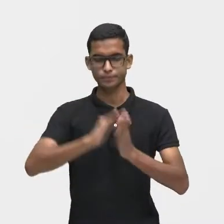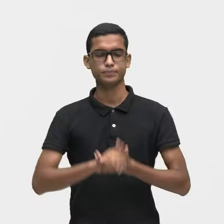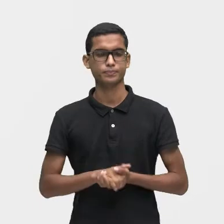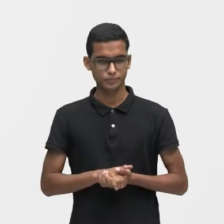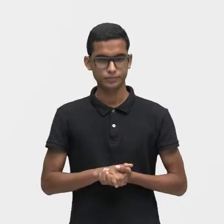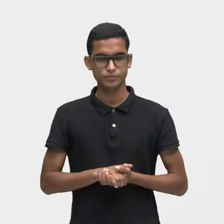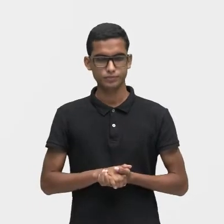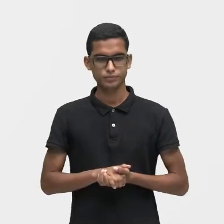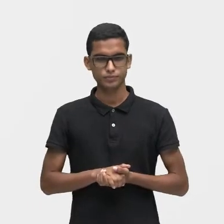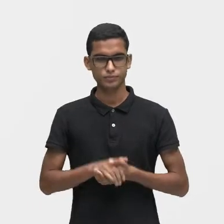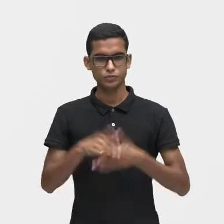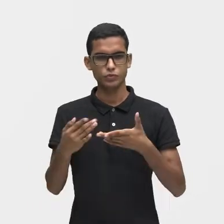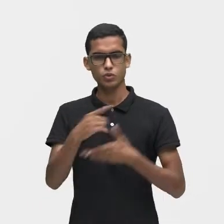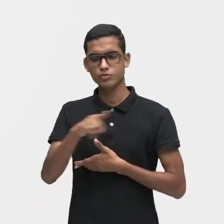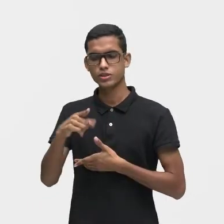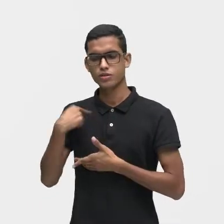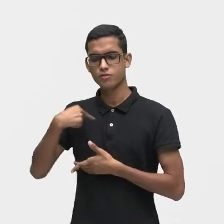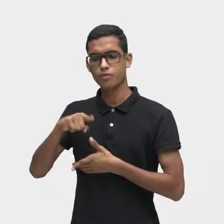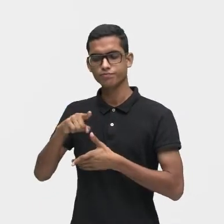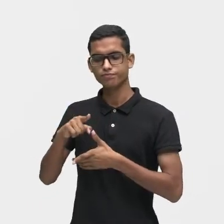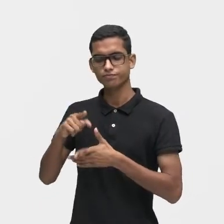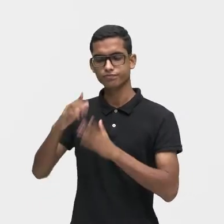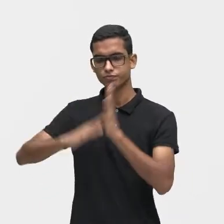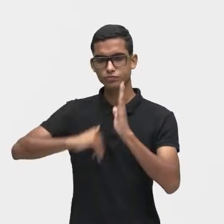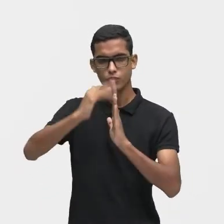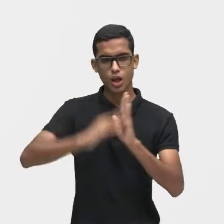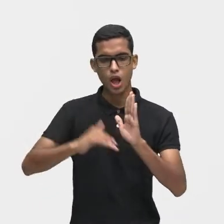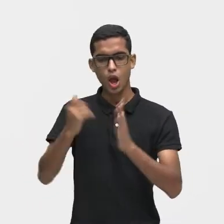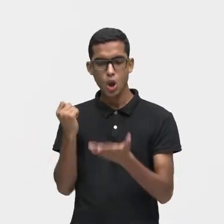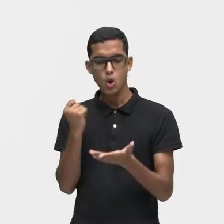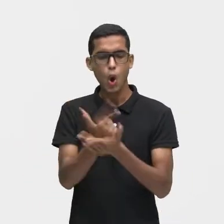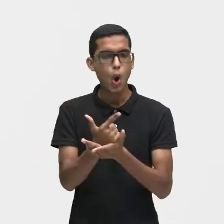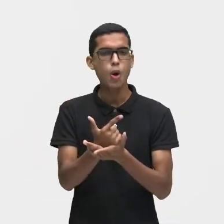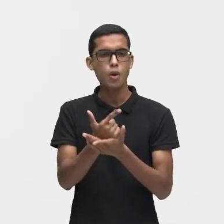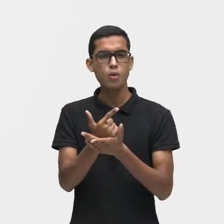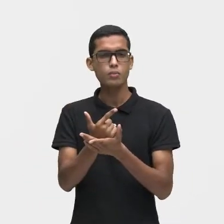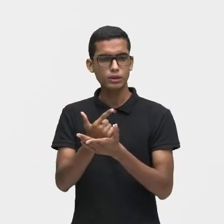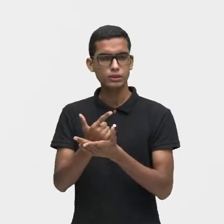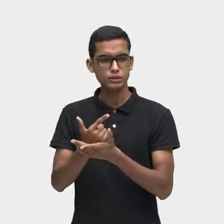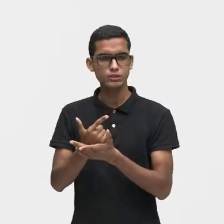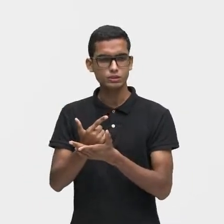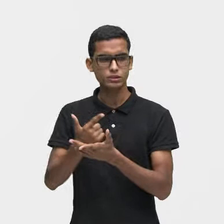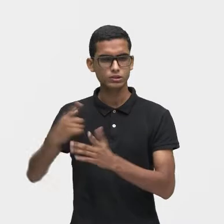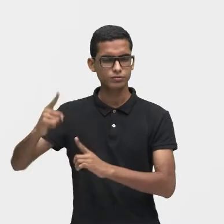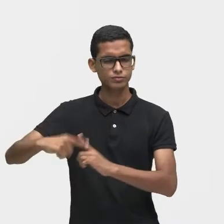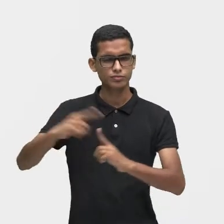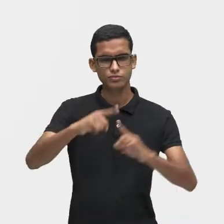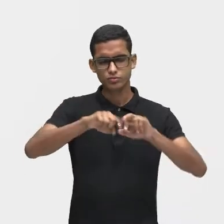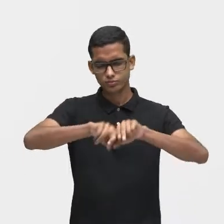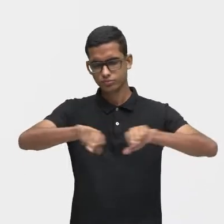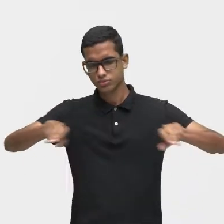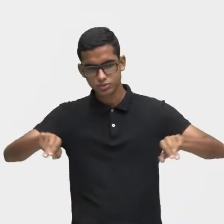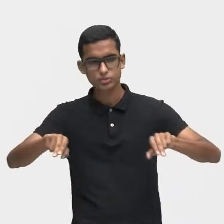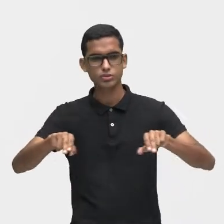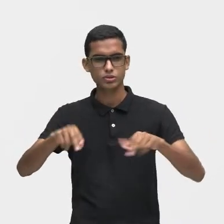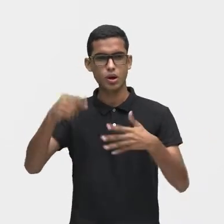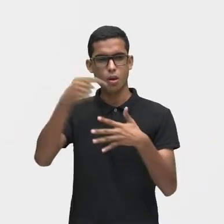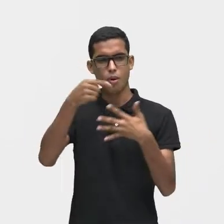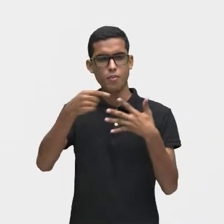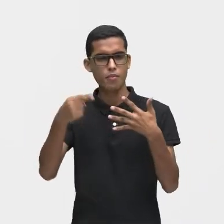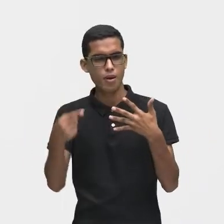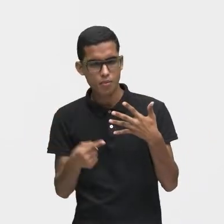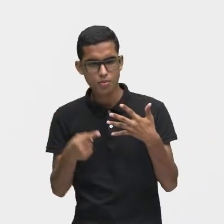você compra a sua tinta, ou tinta acrílica, ou tinta óleo, então tinta aquarela. Então